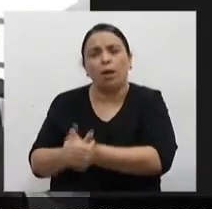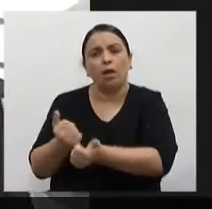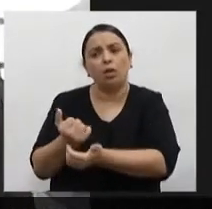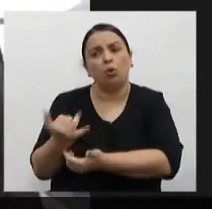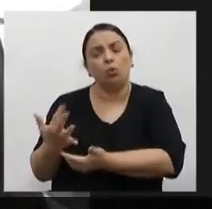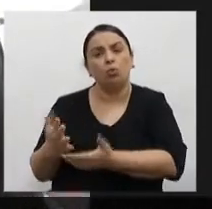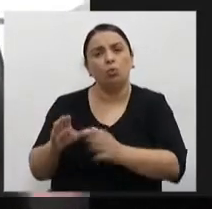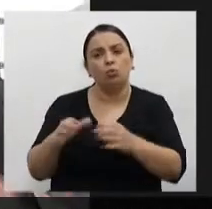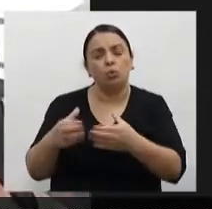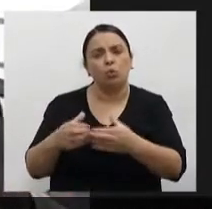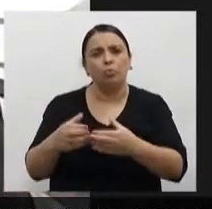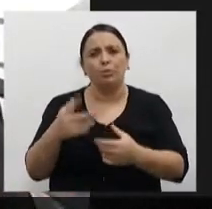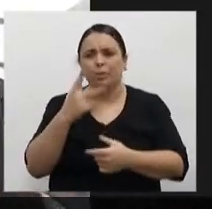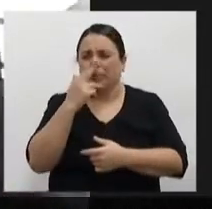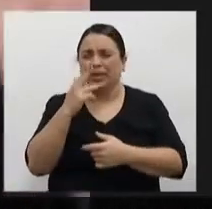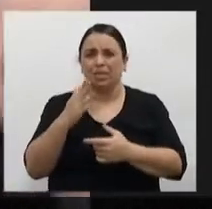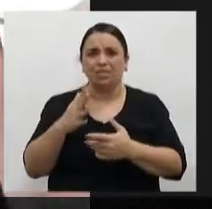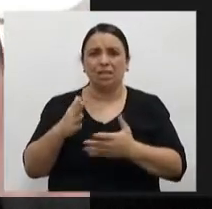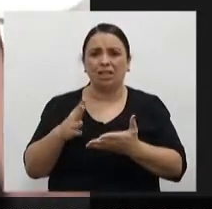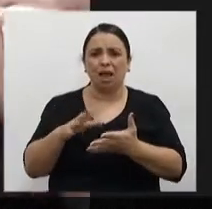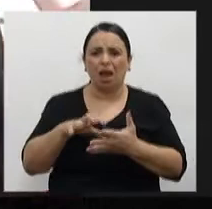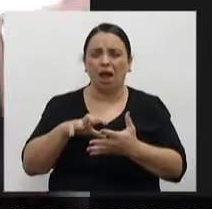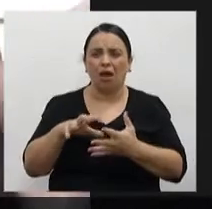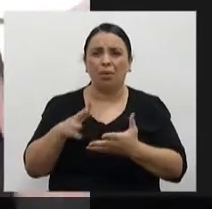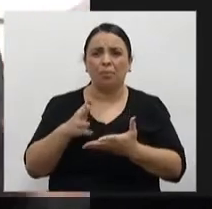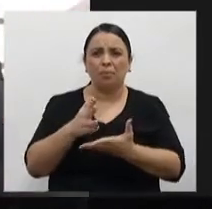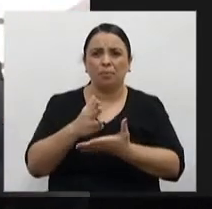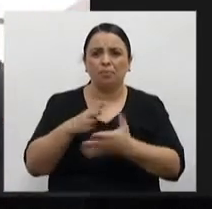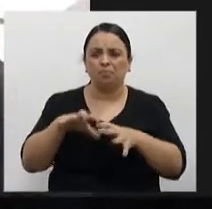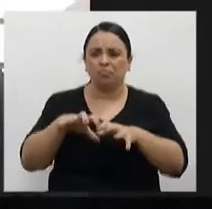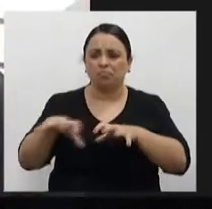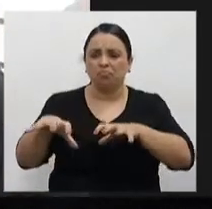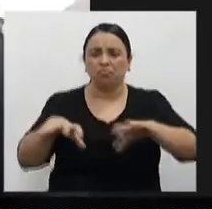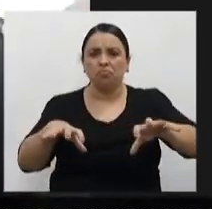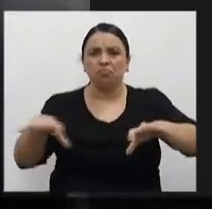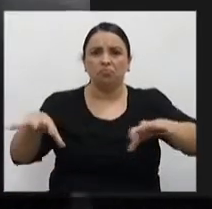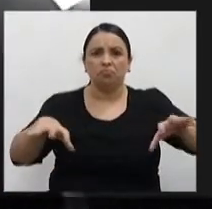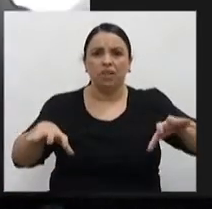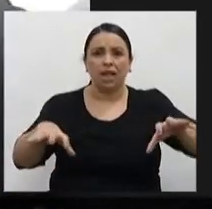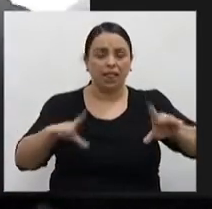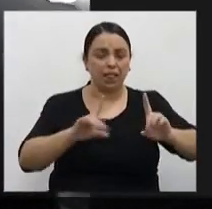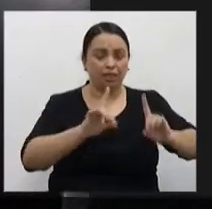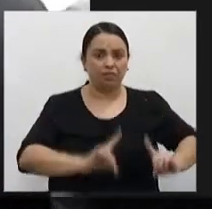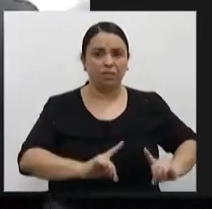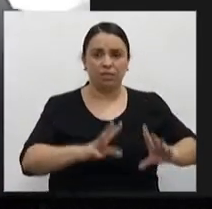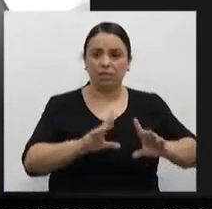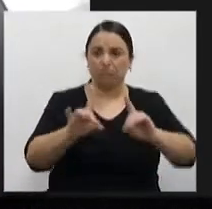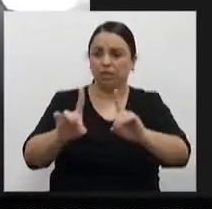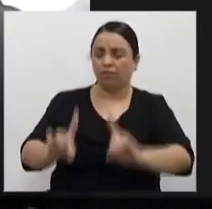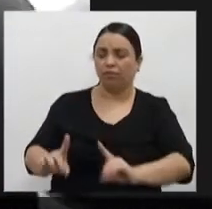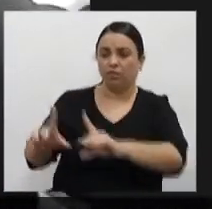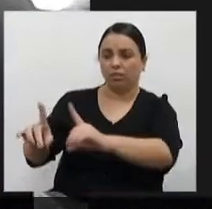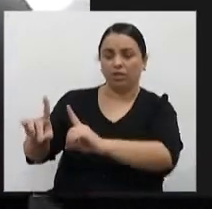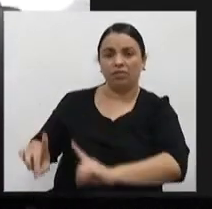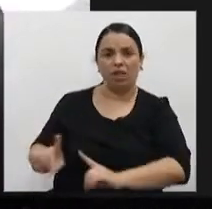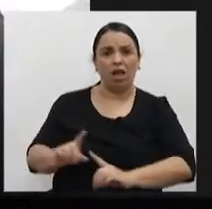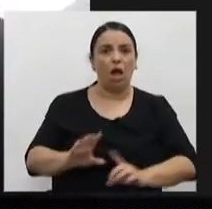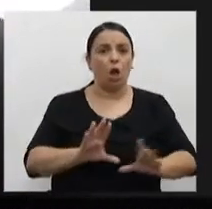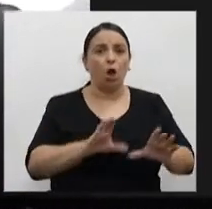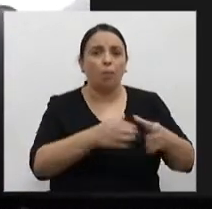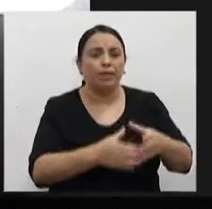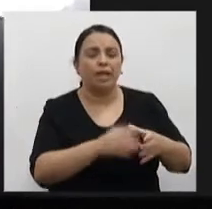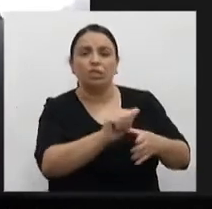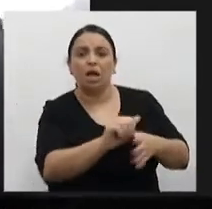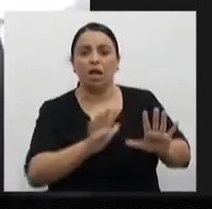fragmentação da questão da deficiência. Hoje estão vendo aqui comunidade A, comunidade B, comunidade